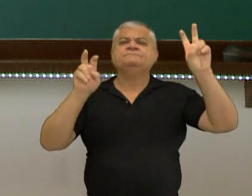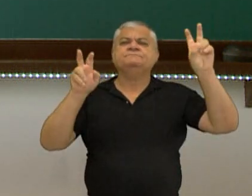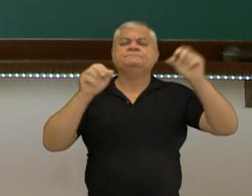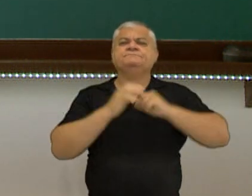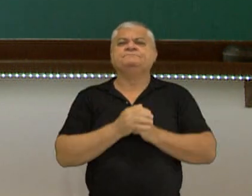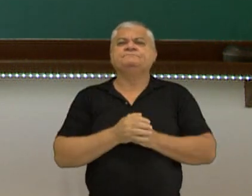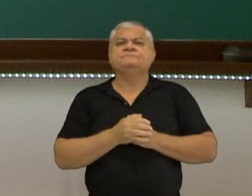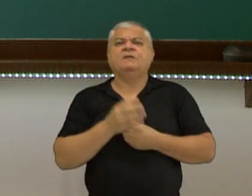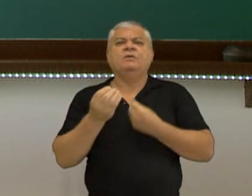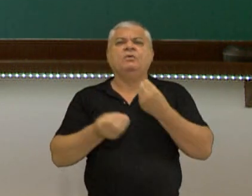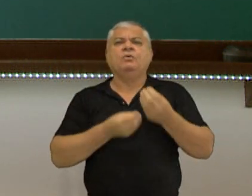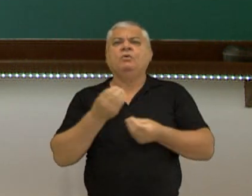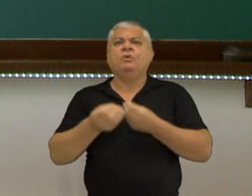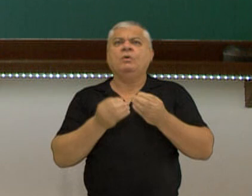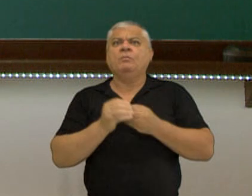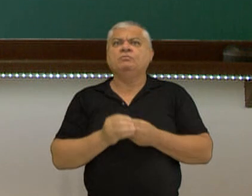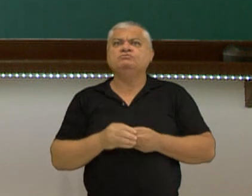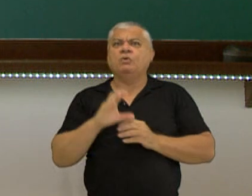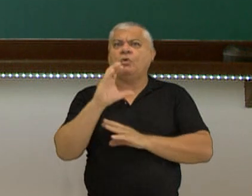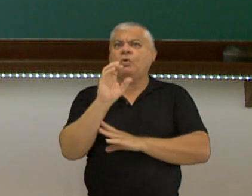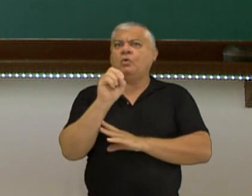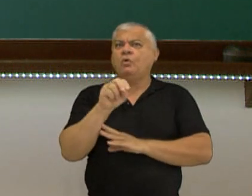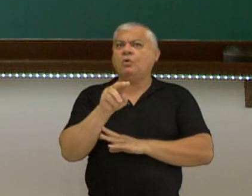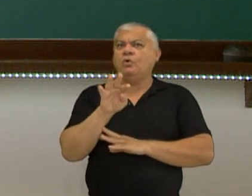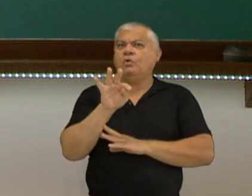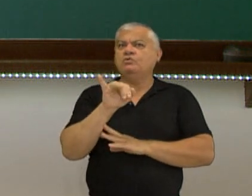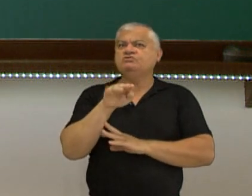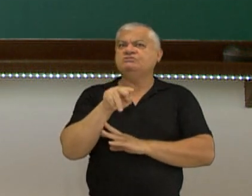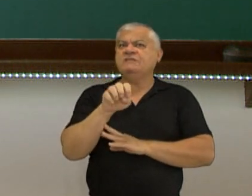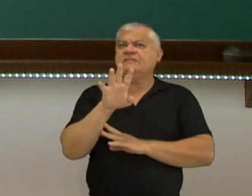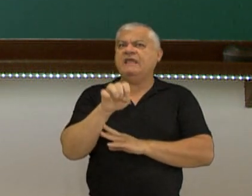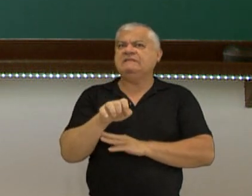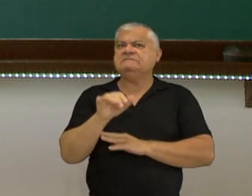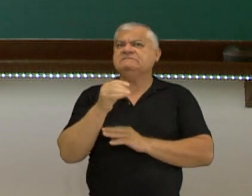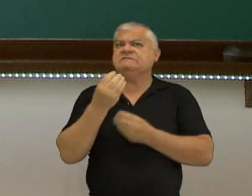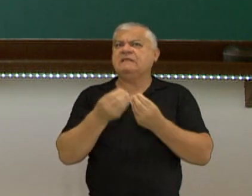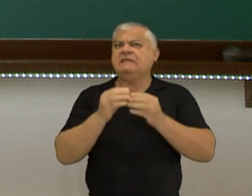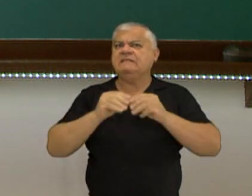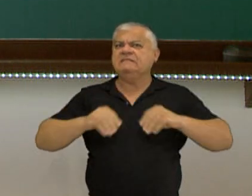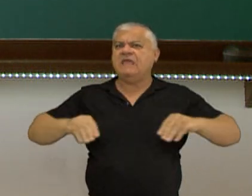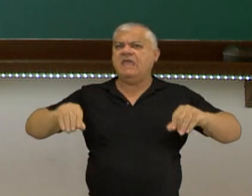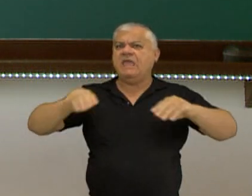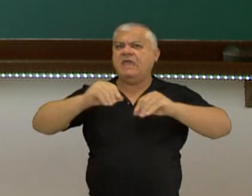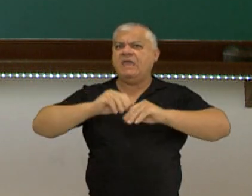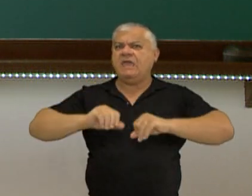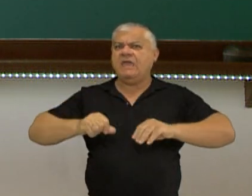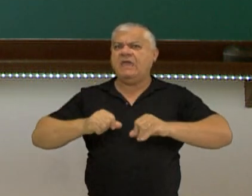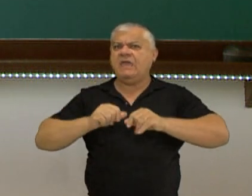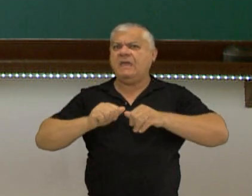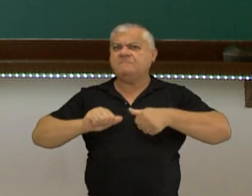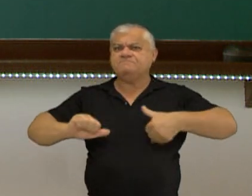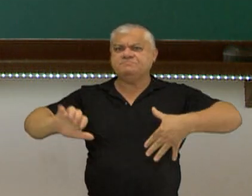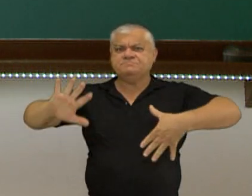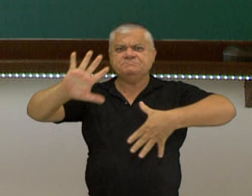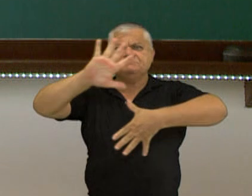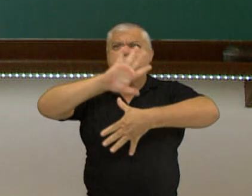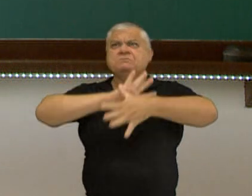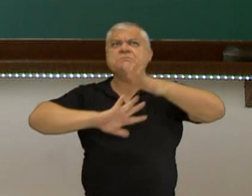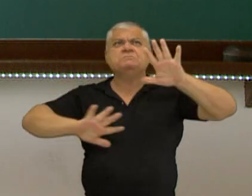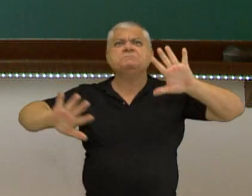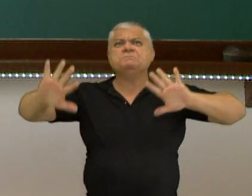os continentes, essas porções de terra do planeta, chamadas de